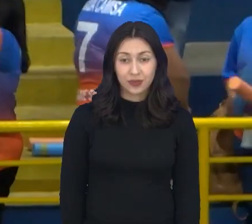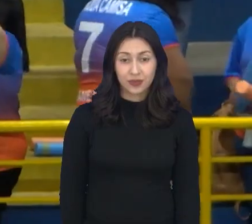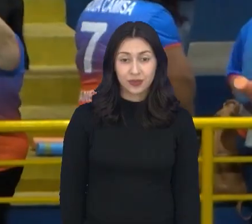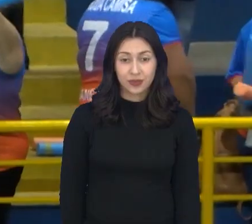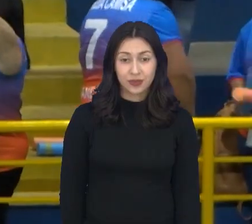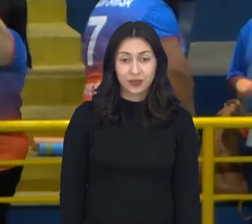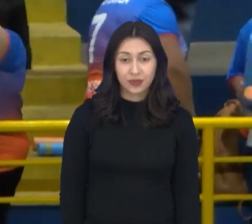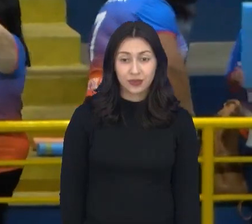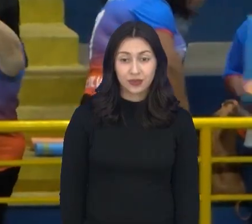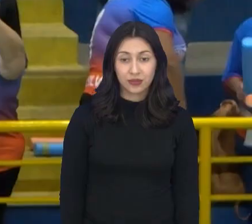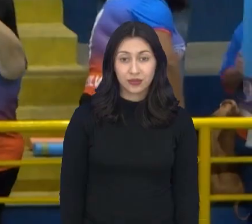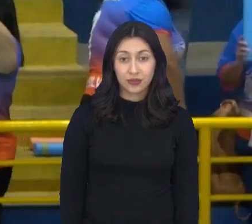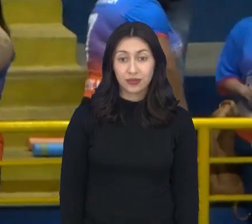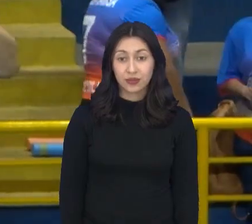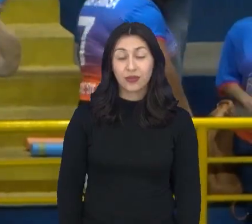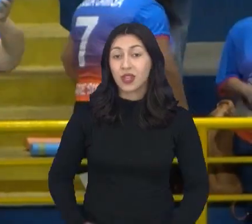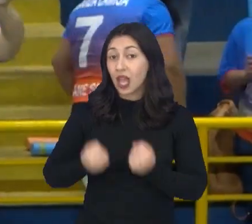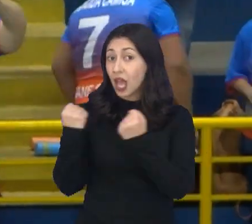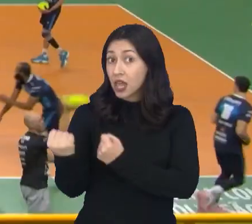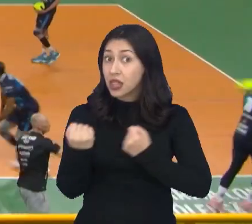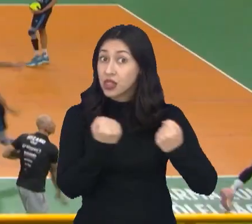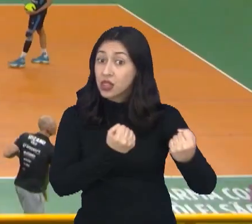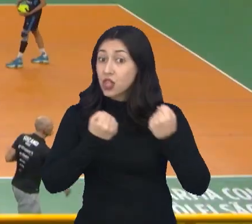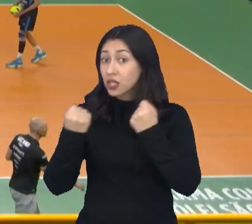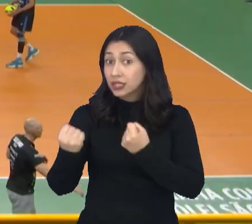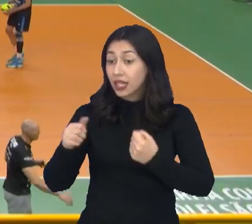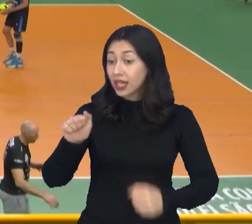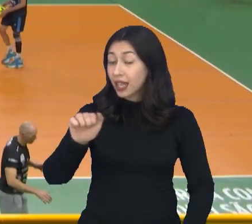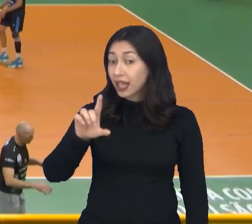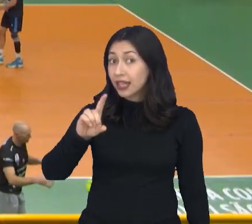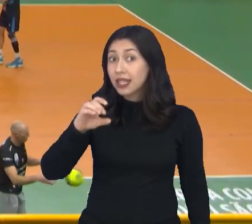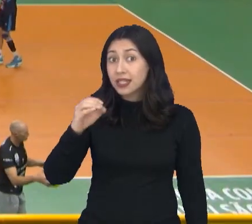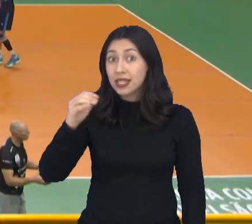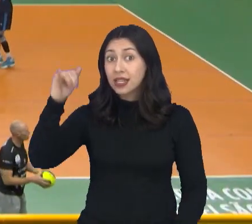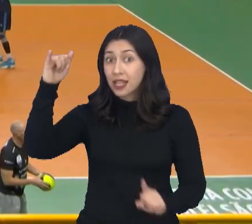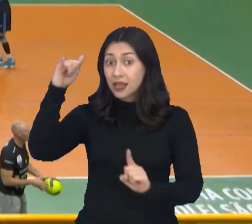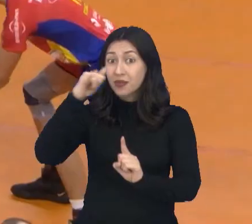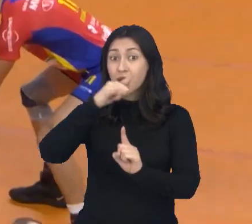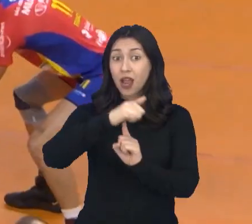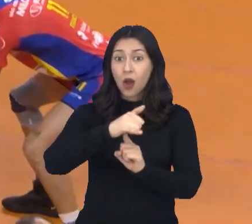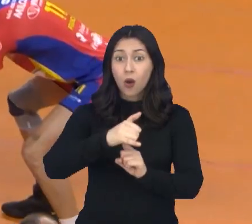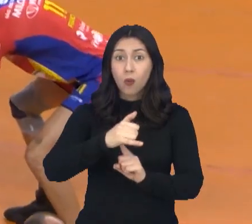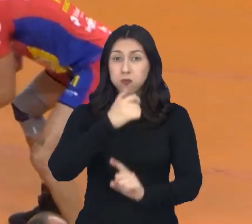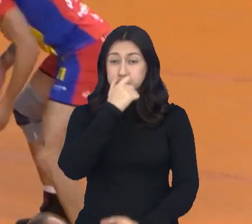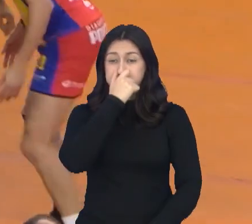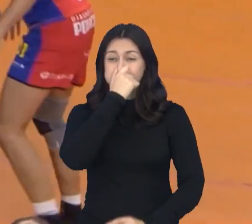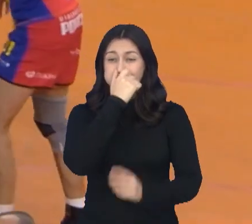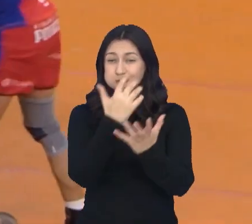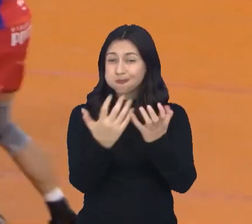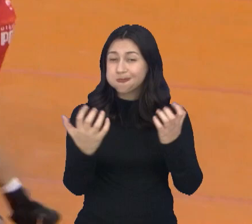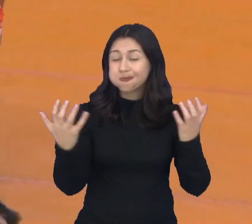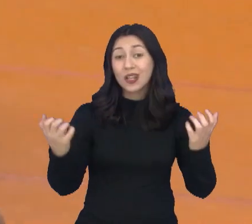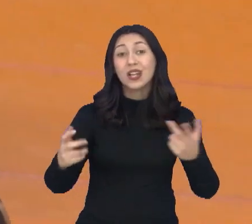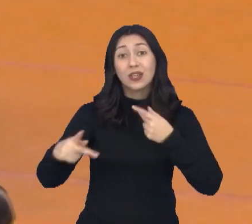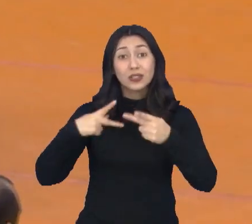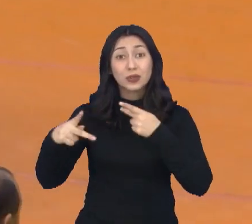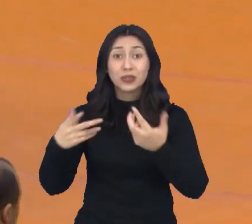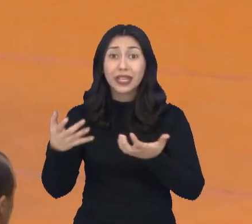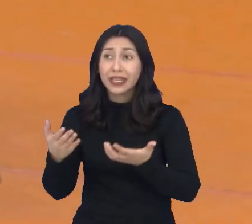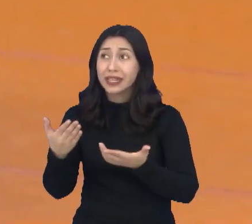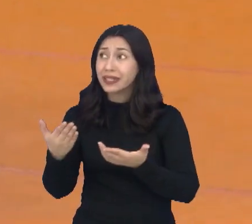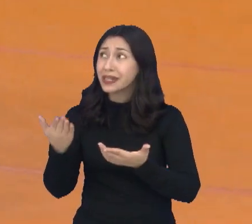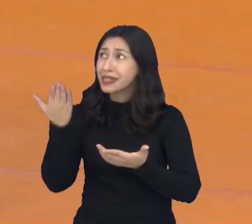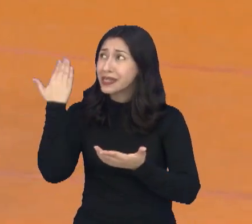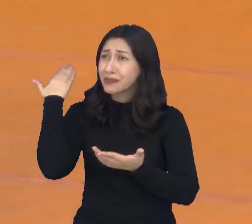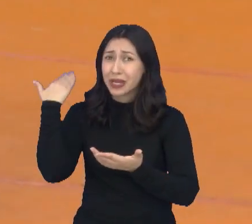No reencontro com a torcida no ginásio da ADC Embraer praticamente lotado, o São José Vôlei queria esquecer a derrota